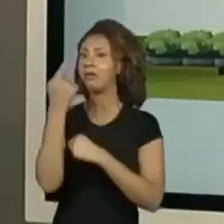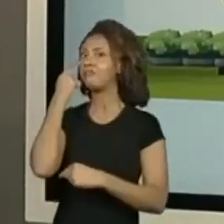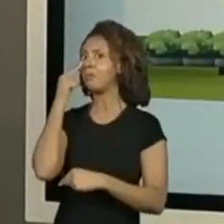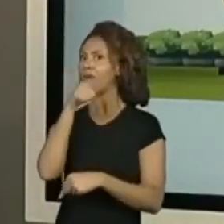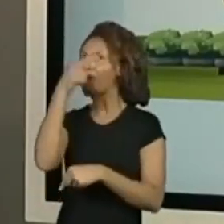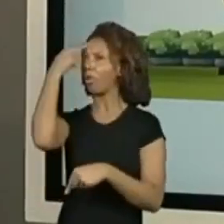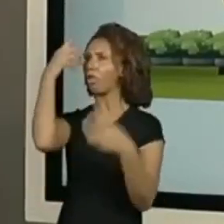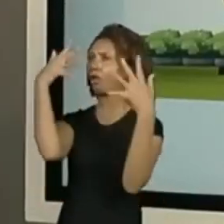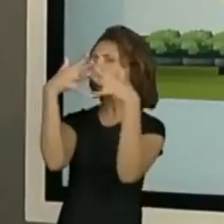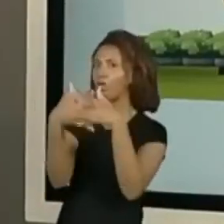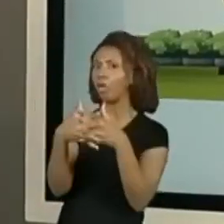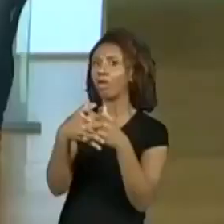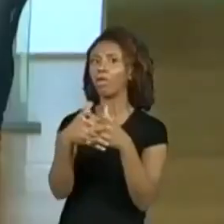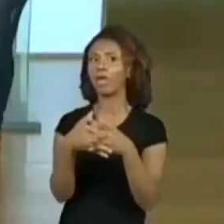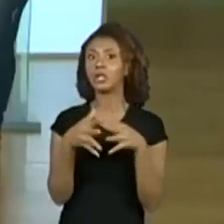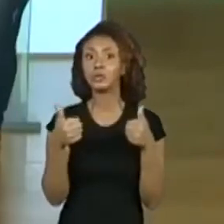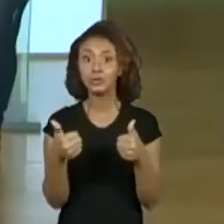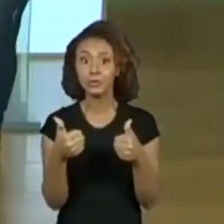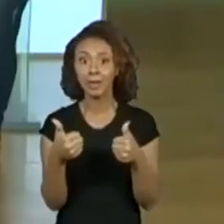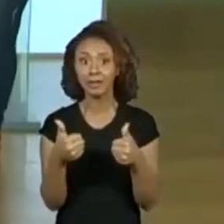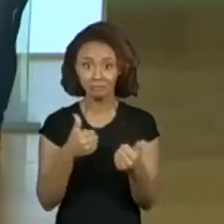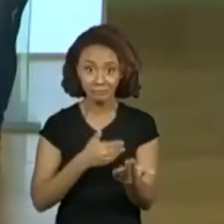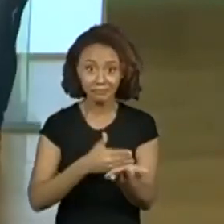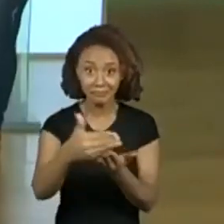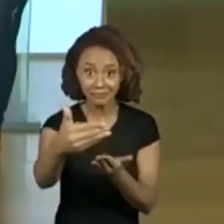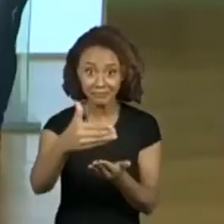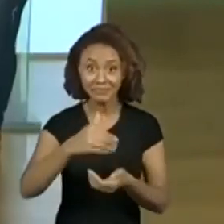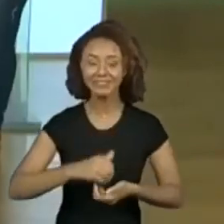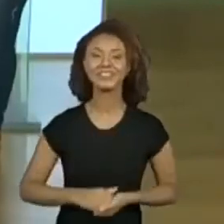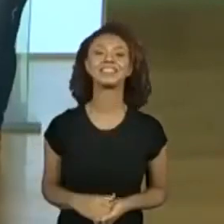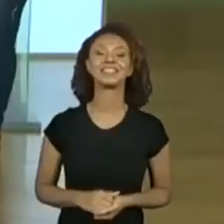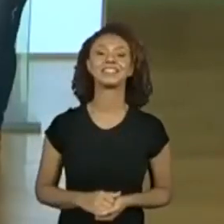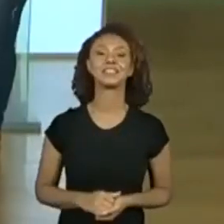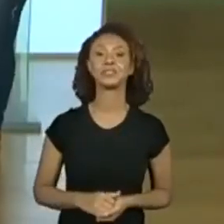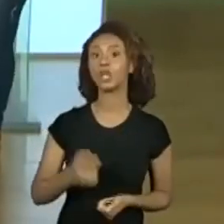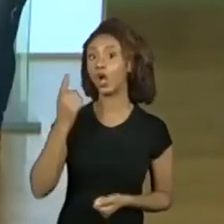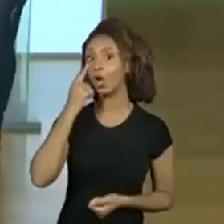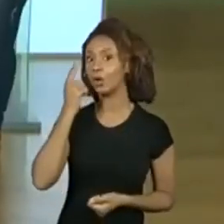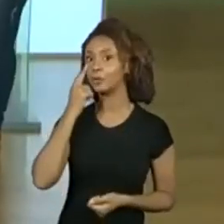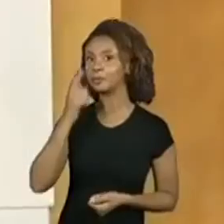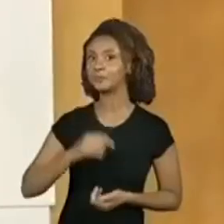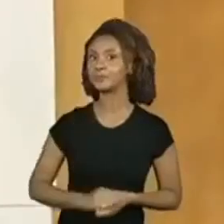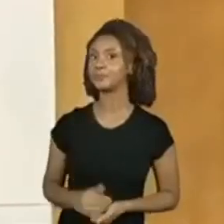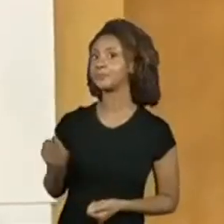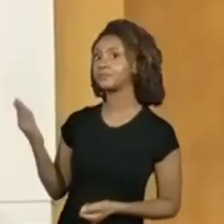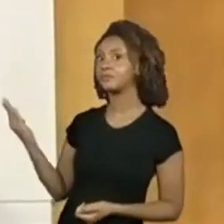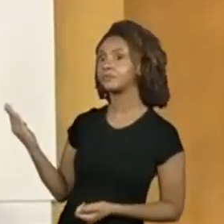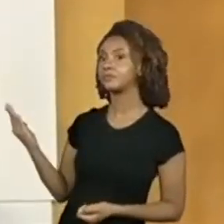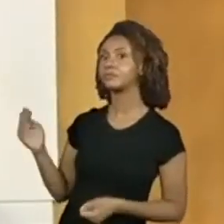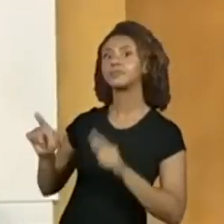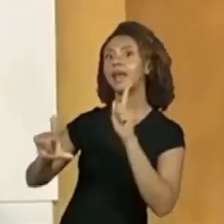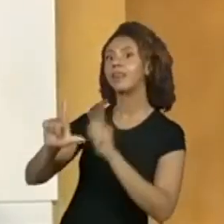letrinha. Tudo bem? Vamos começar, vamos lá, professora Vivi? Vamos. Olha lá. Então, ó. Z,